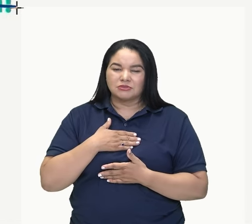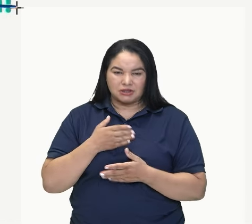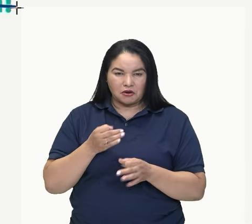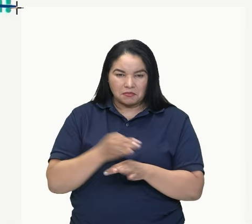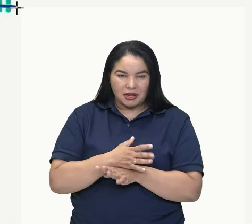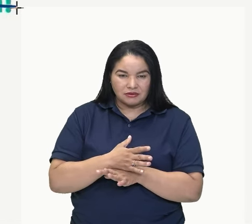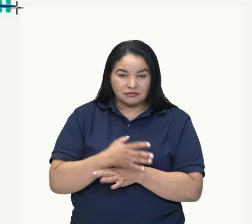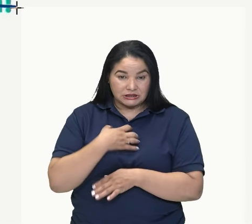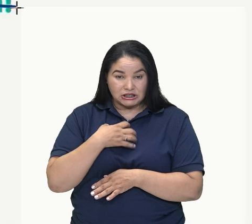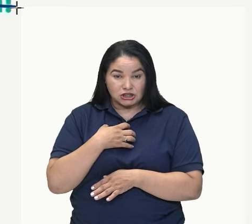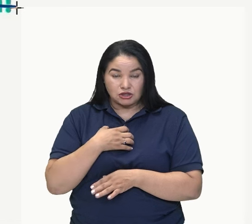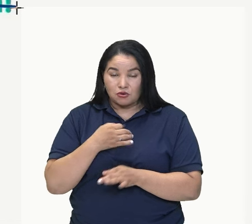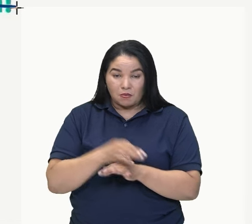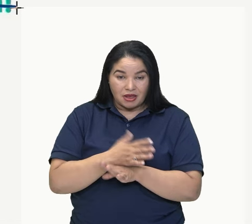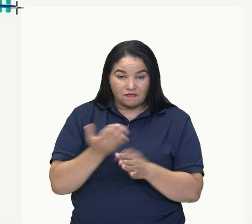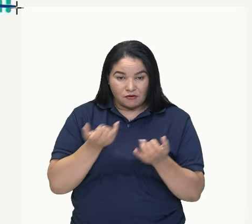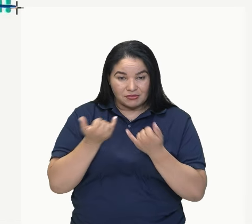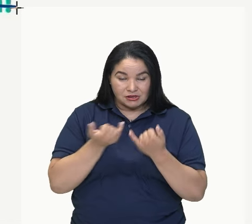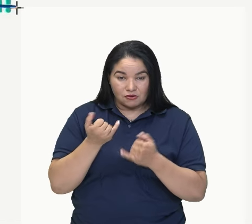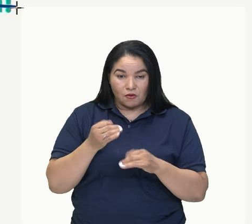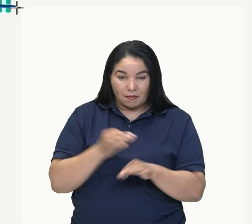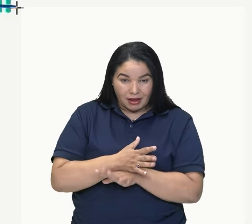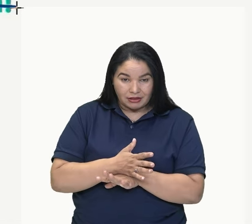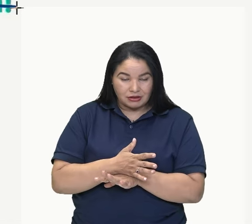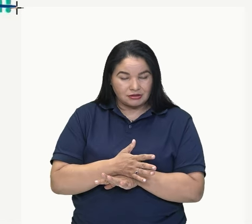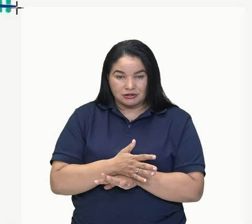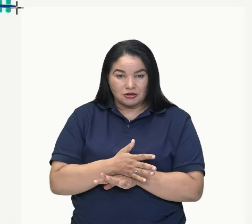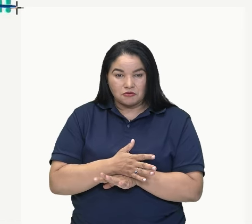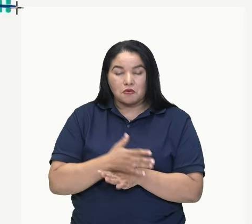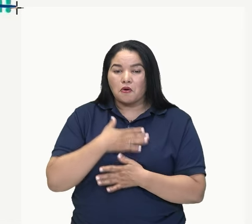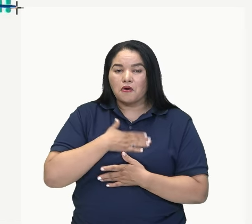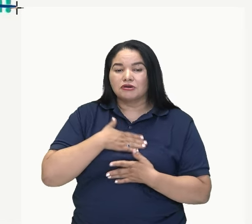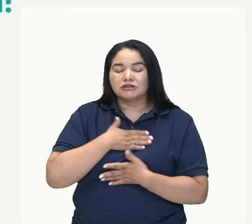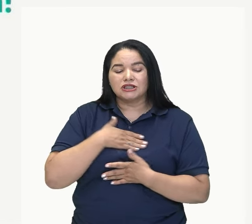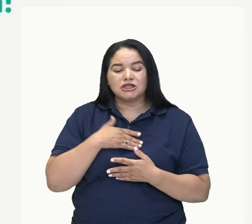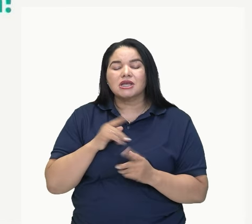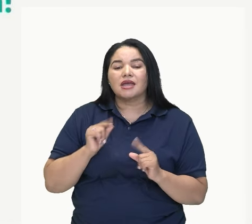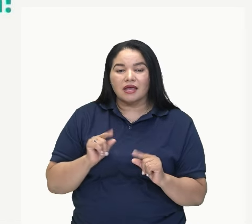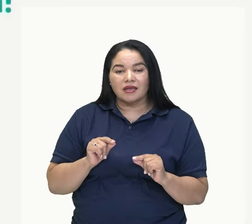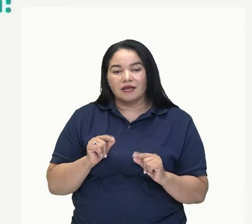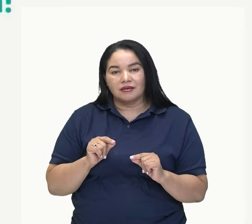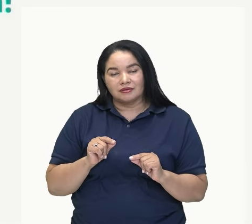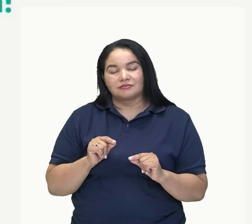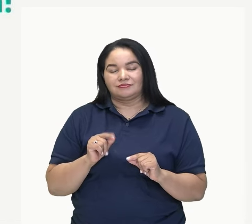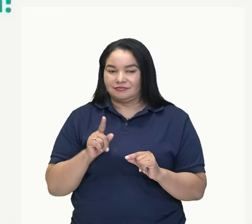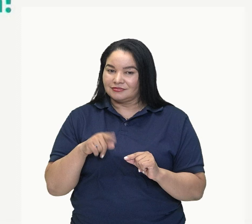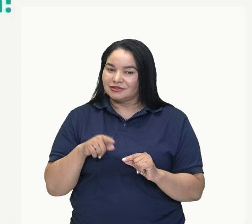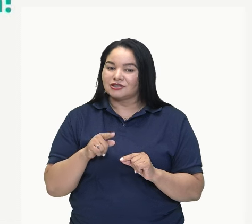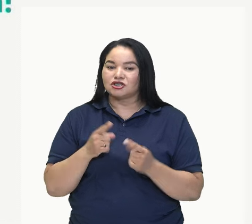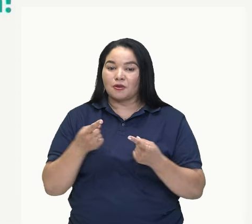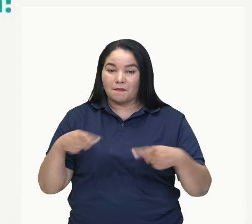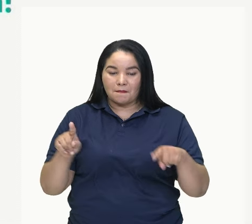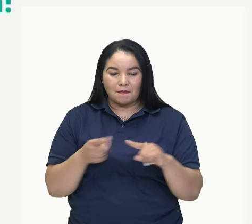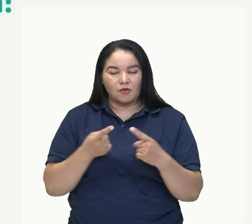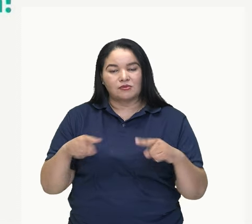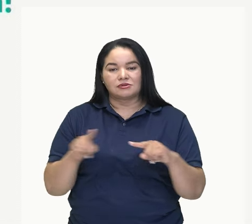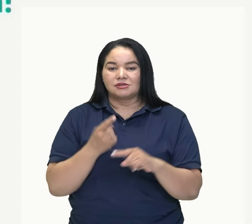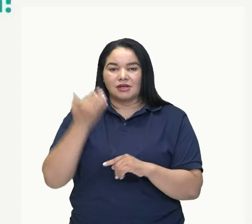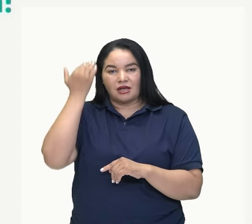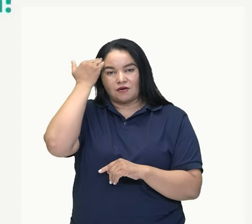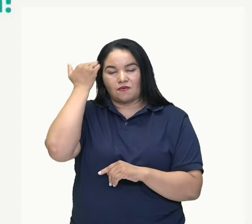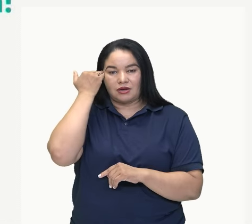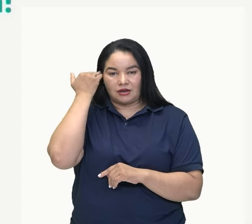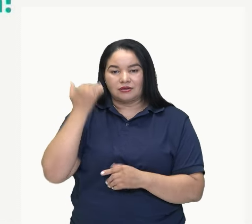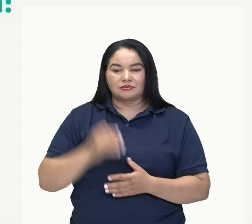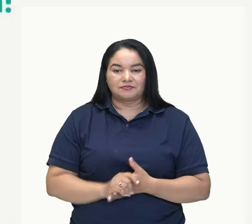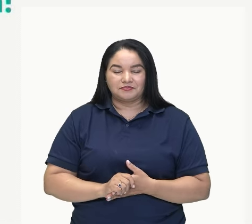Eu tenho a informação completa? Não, vocês iriam me perguntar, gosta de quê, professora? Então, gosta de música coreana. Então, de imediato,